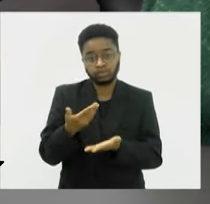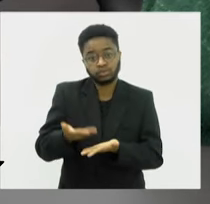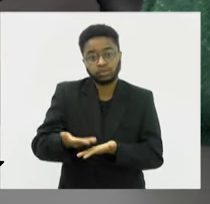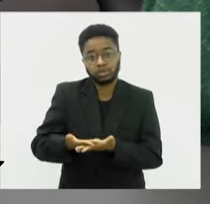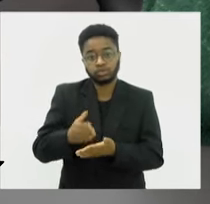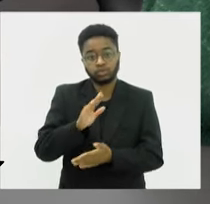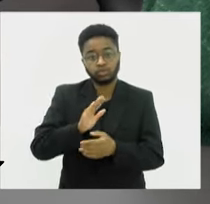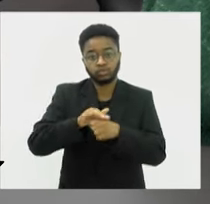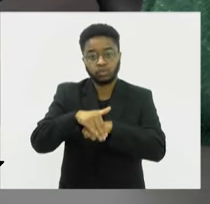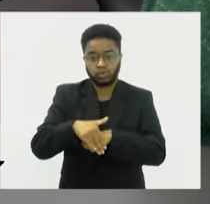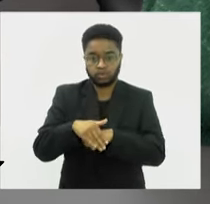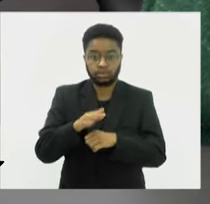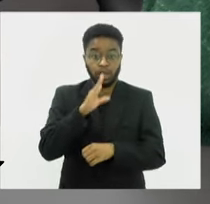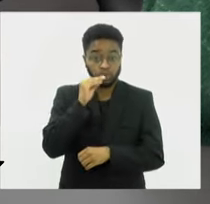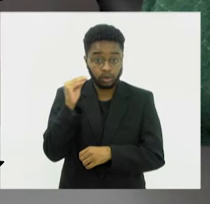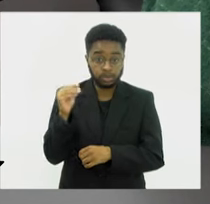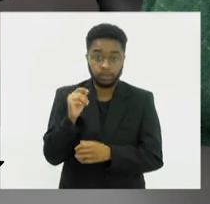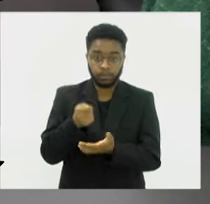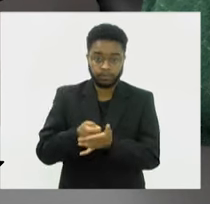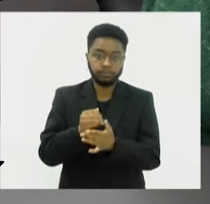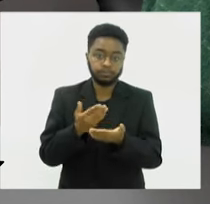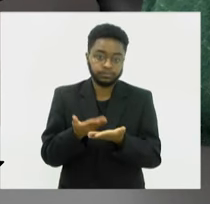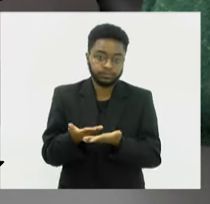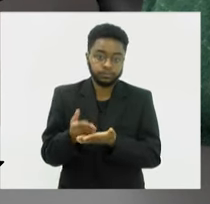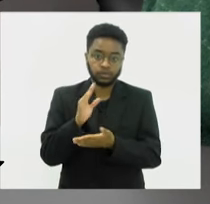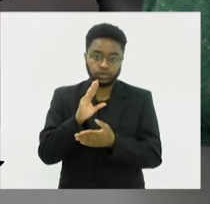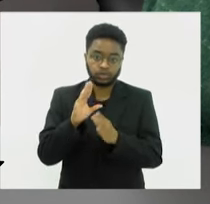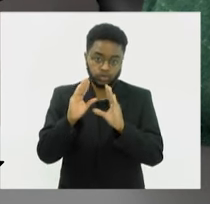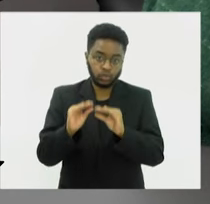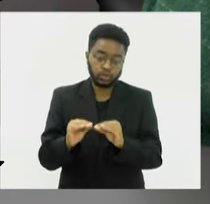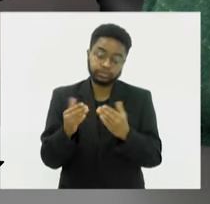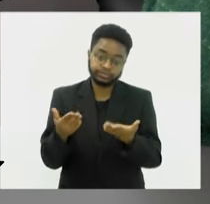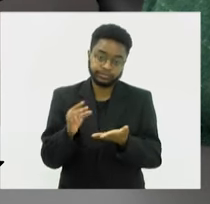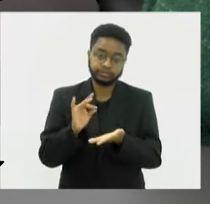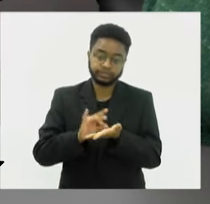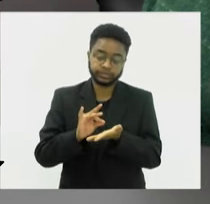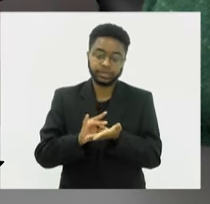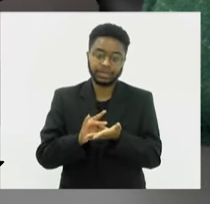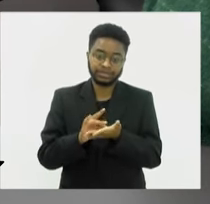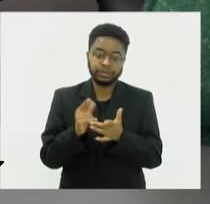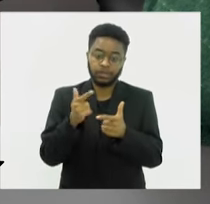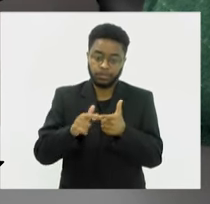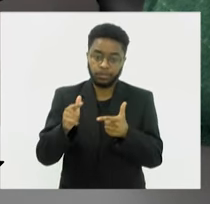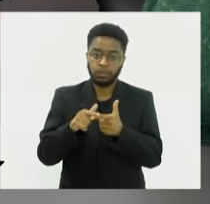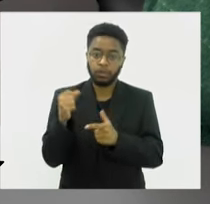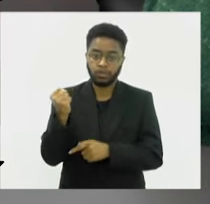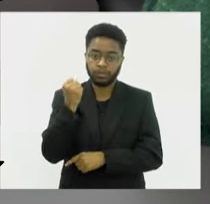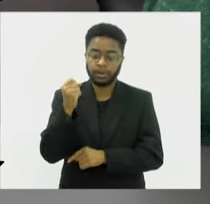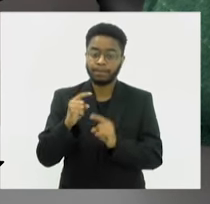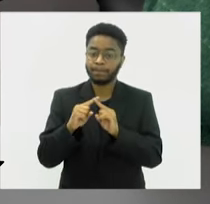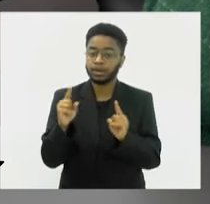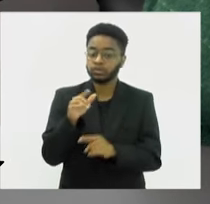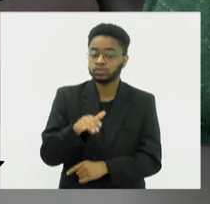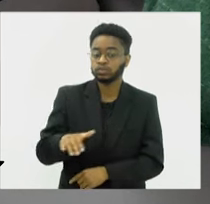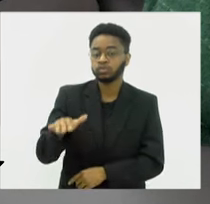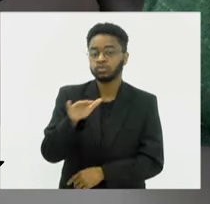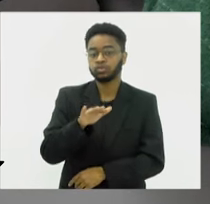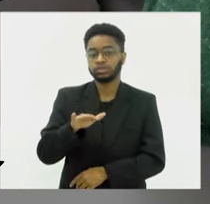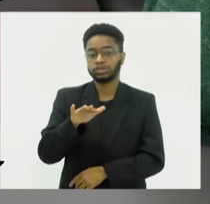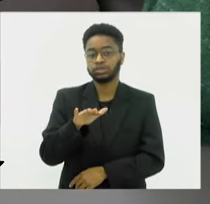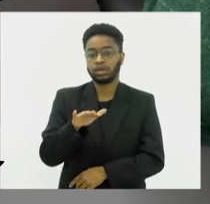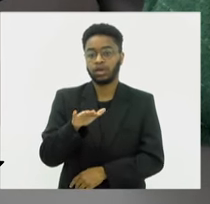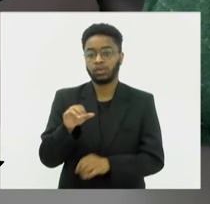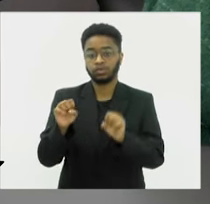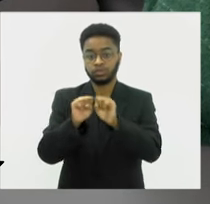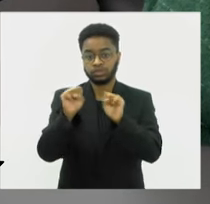tendo que estudar à noite. Isso, evidentemente, é uma grande distorção. Mas, no geral, também, o sistema